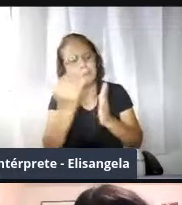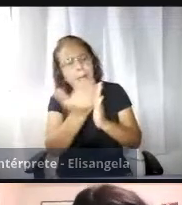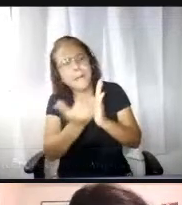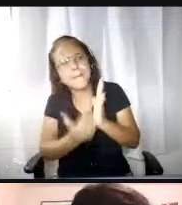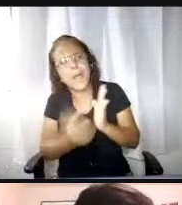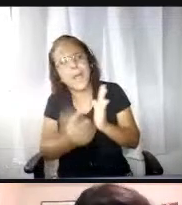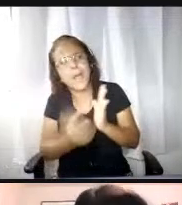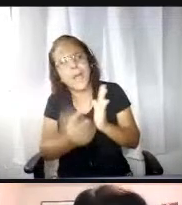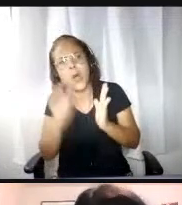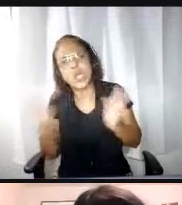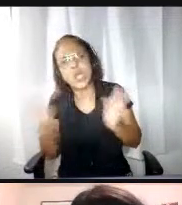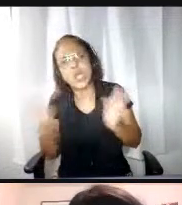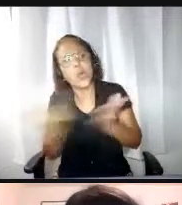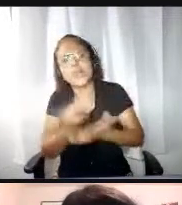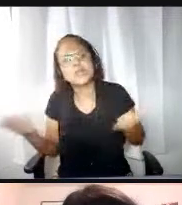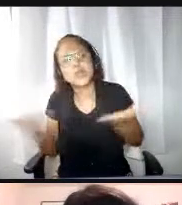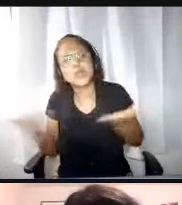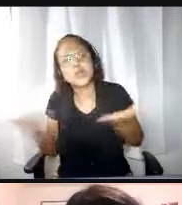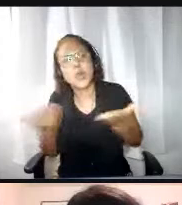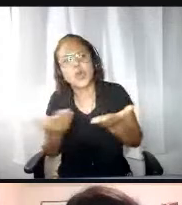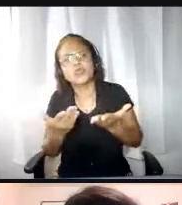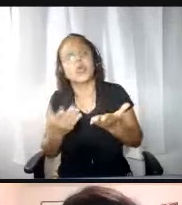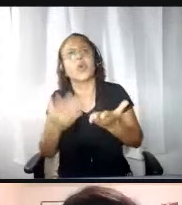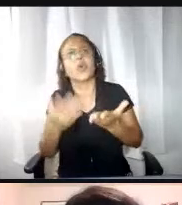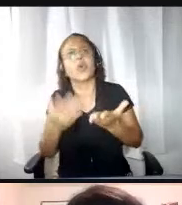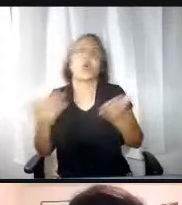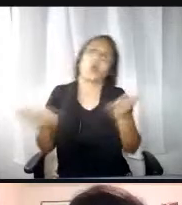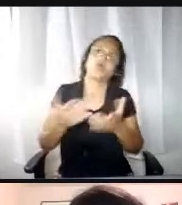que a gente tem hoje? Hoje em 2000, hoje em 2021.